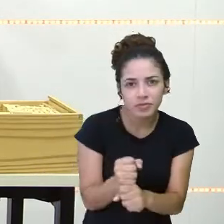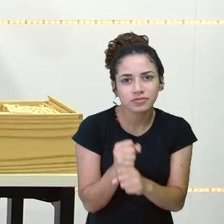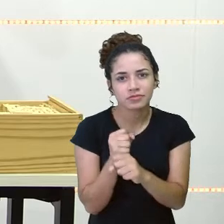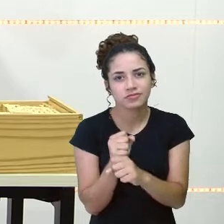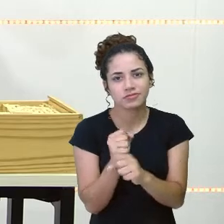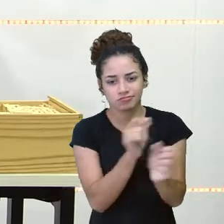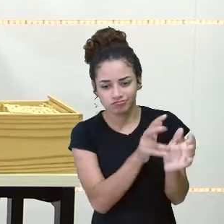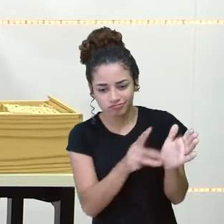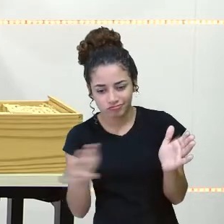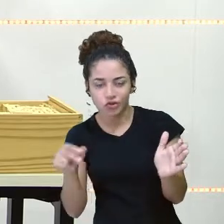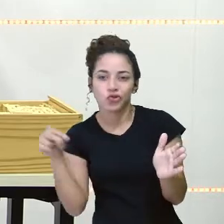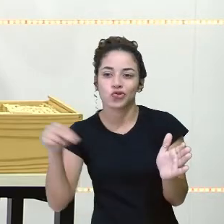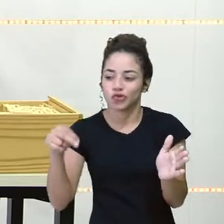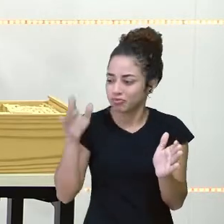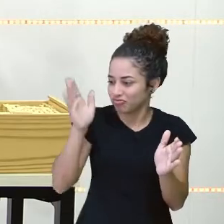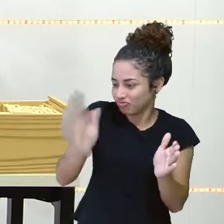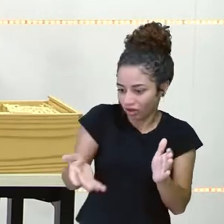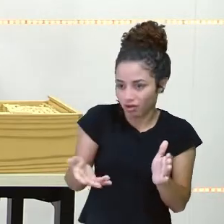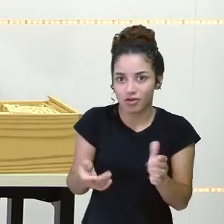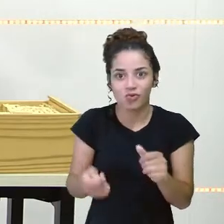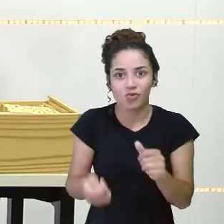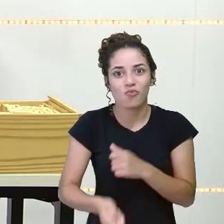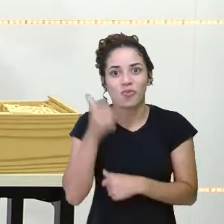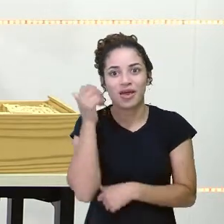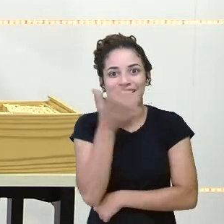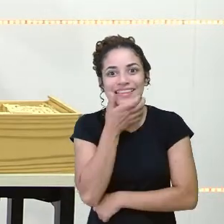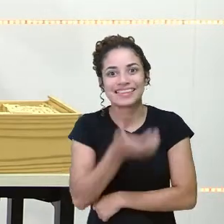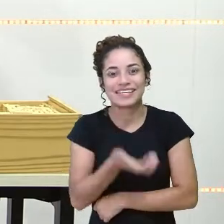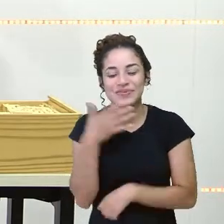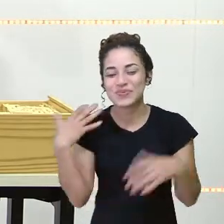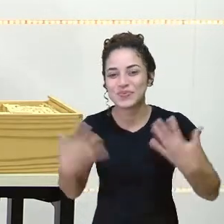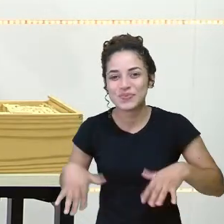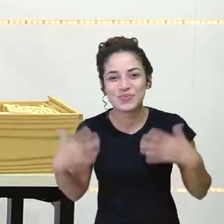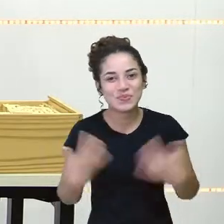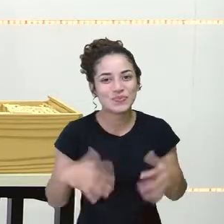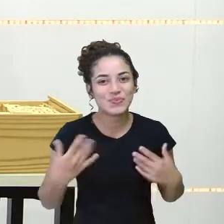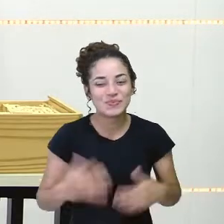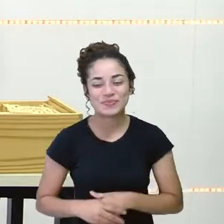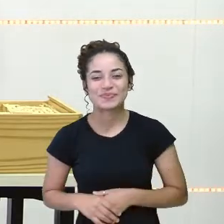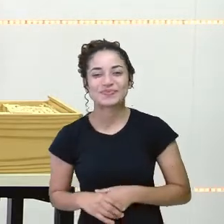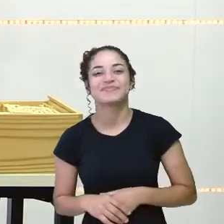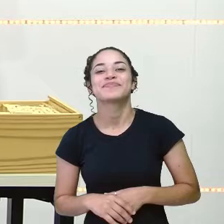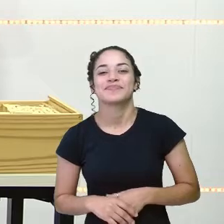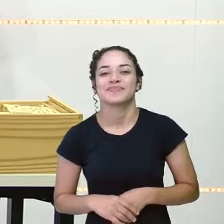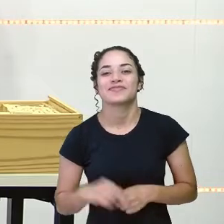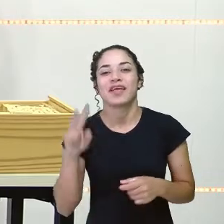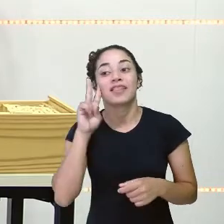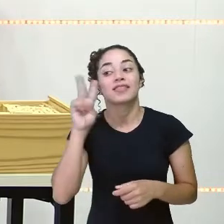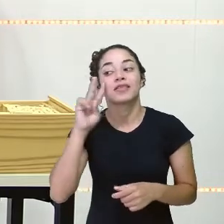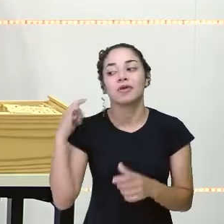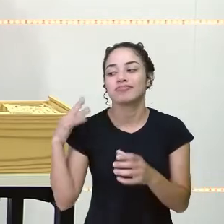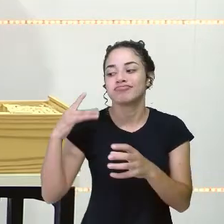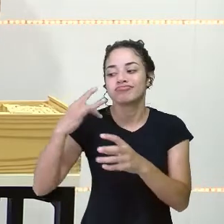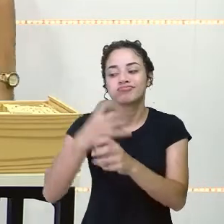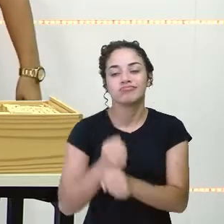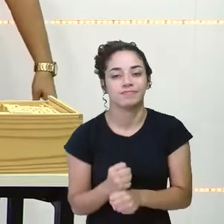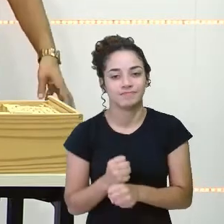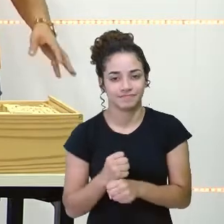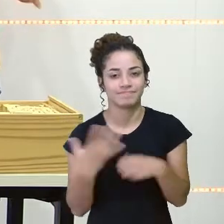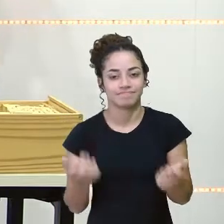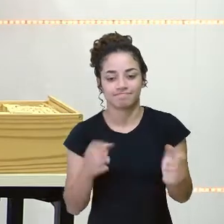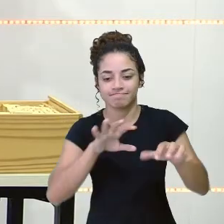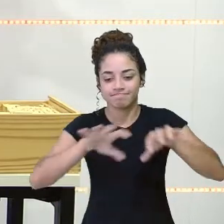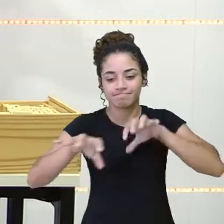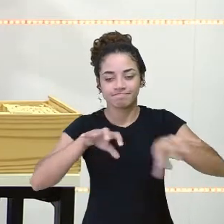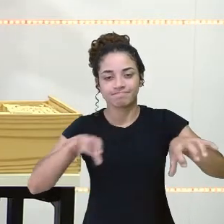Que novembro chegou, daqui a pouco é Natal. Vamos aí rememorar tudo aí que a gente viu aí, tá certo? Por